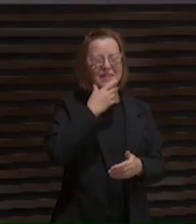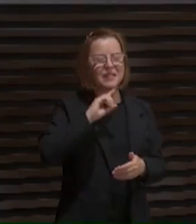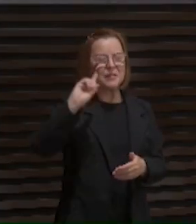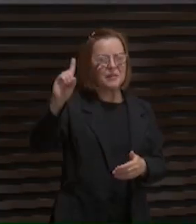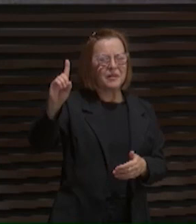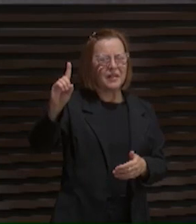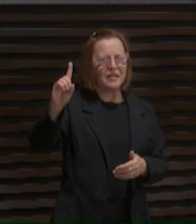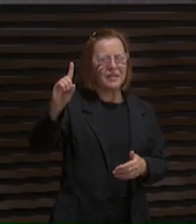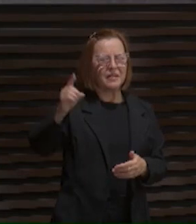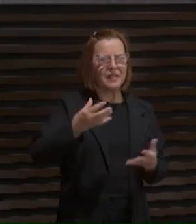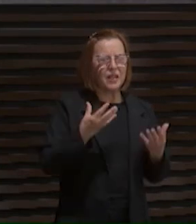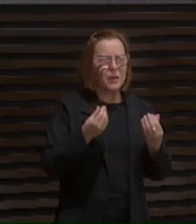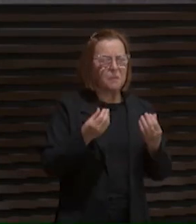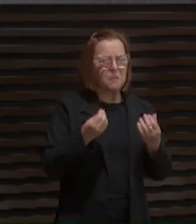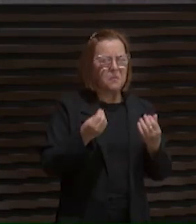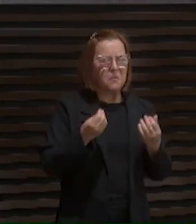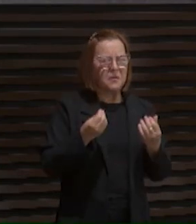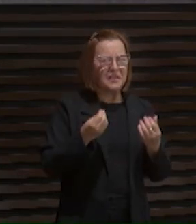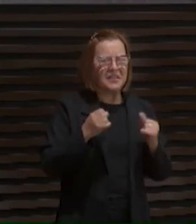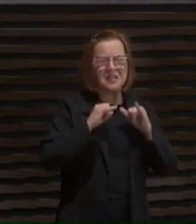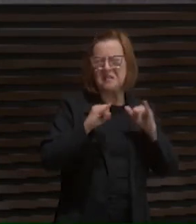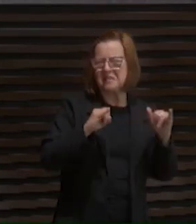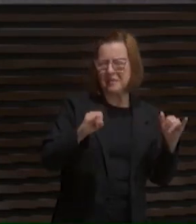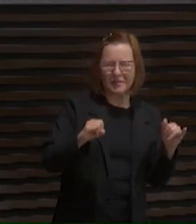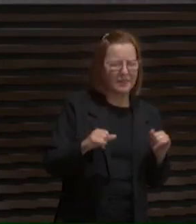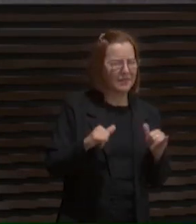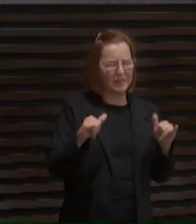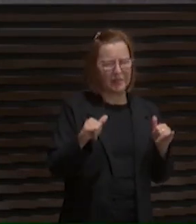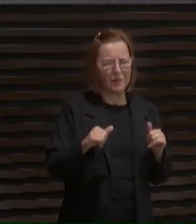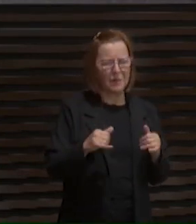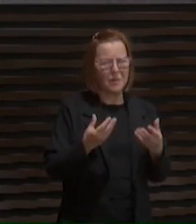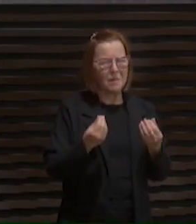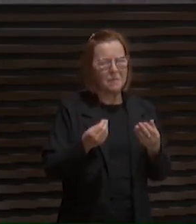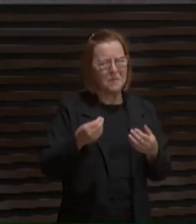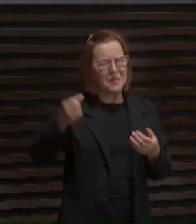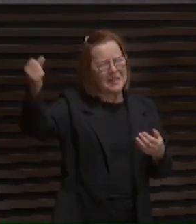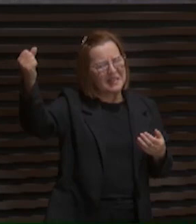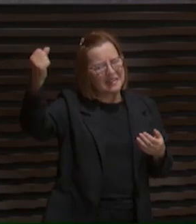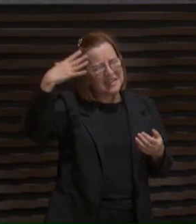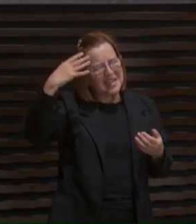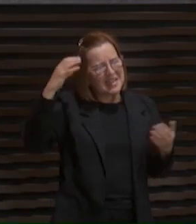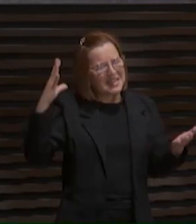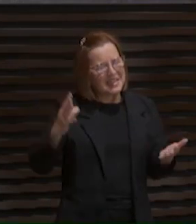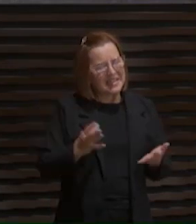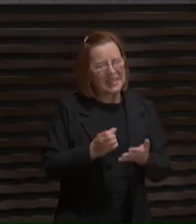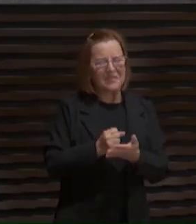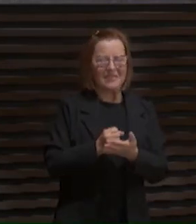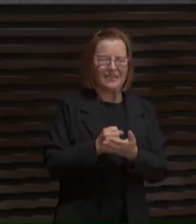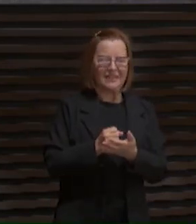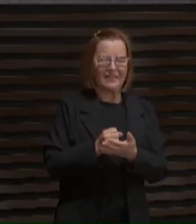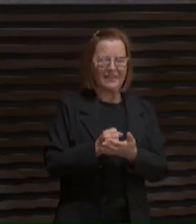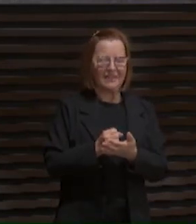quanta informação, quanta graça Quanta salvação, quanta libertação